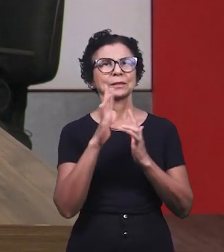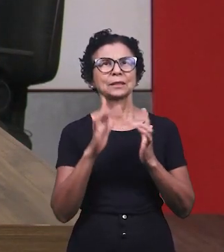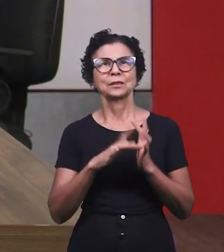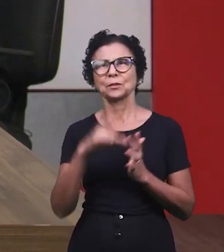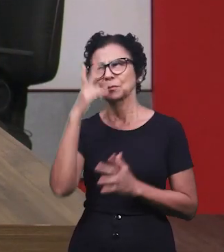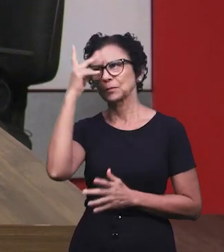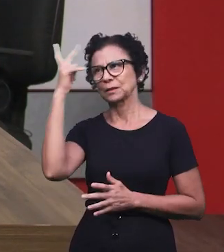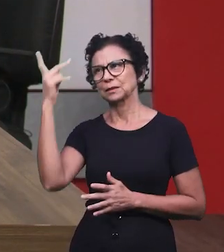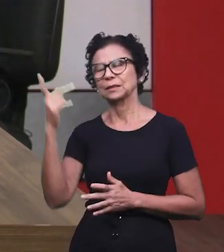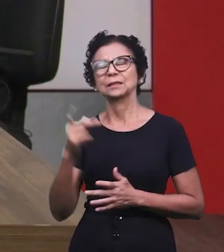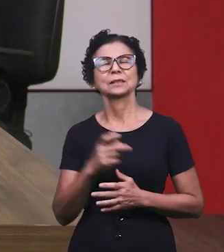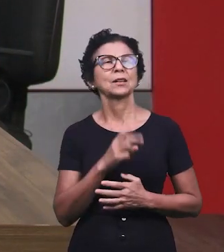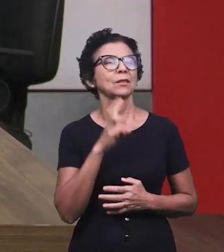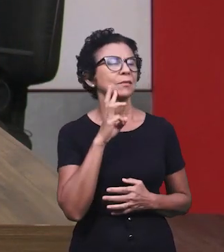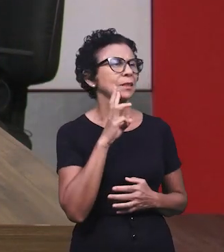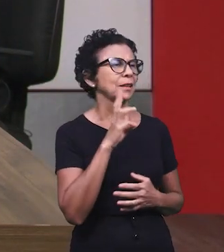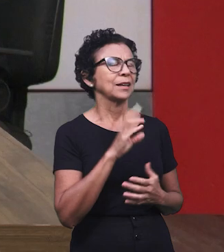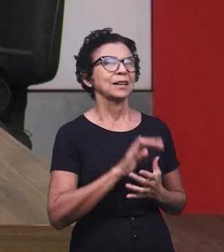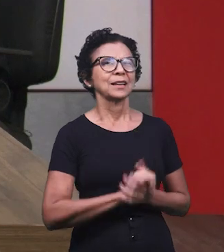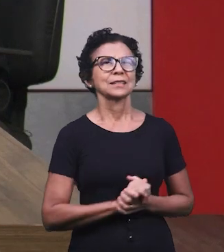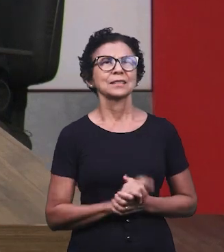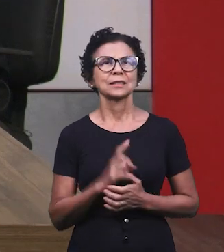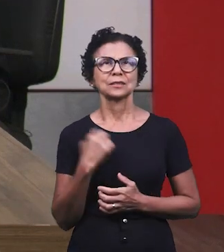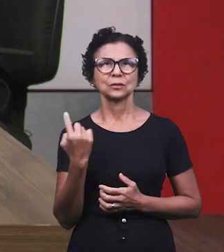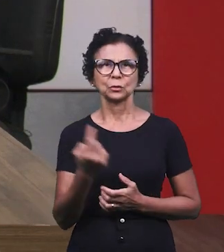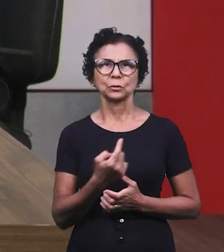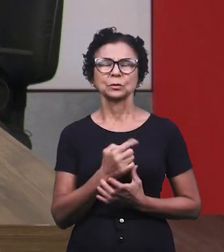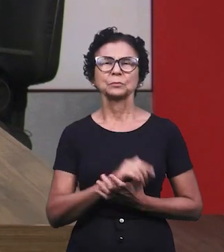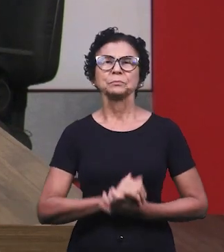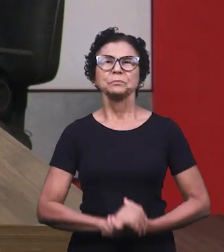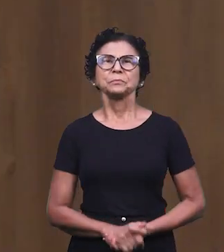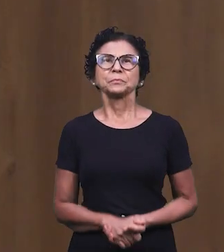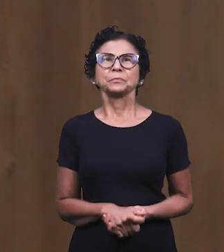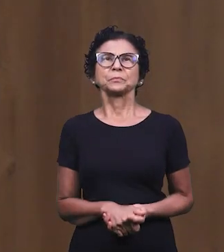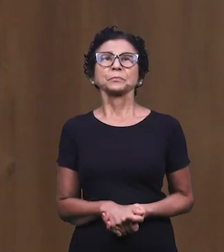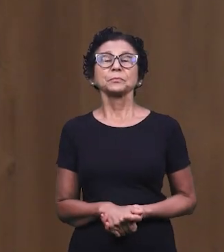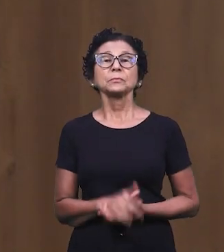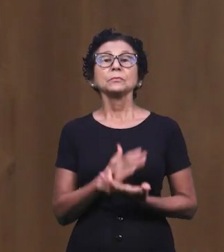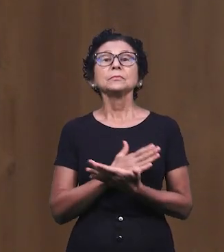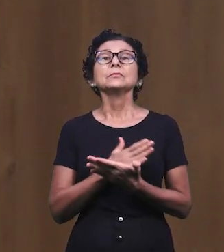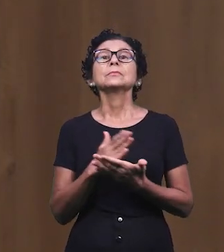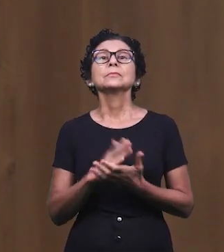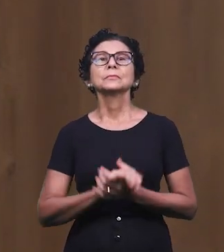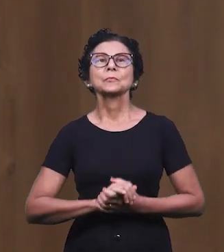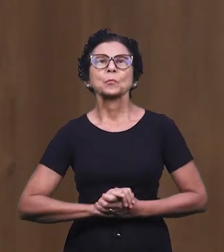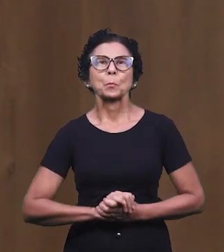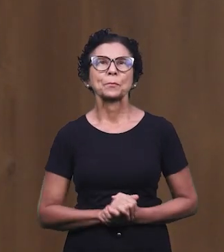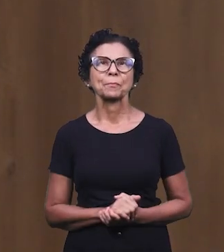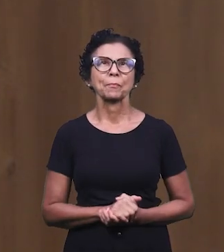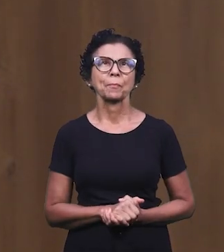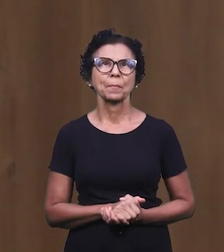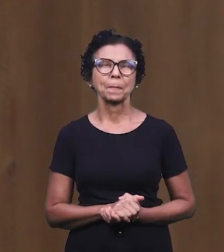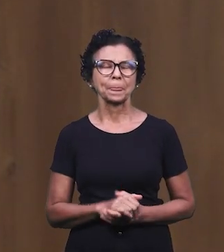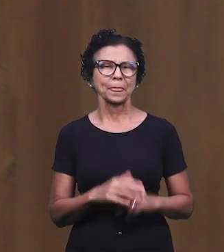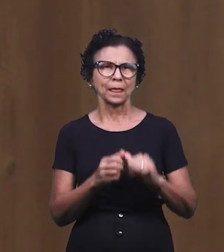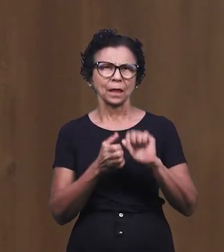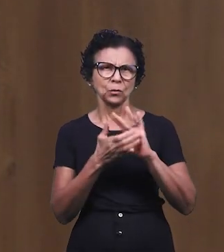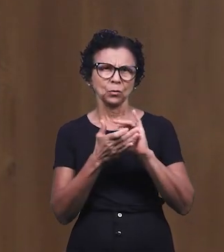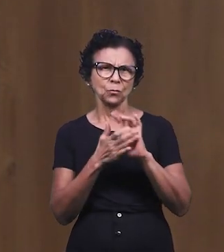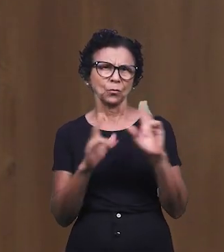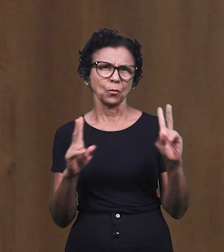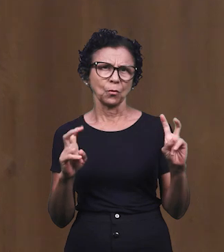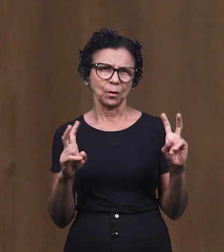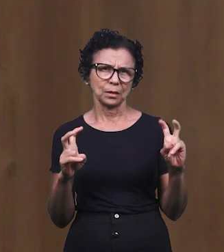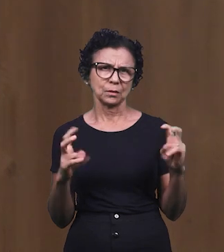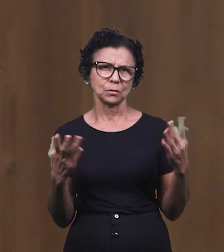do Senhor, Priscila. Paz do Senhor, Vanessa. Paz do Senhor, os irmãos. Amém. E hoje, então, nós vamos começar a conversar sobre um pouquinho do louvor. E